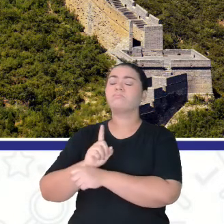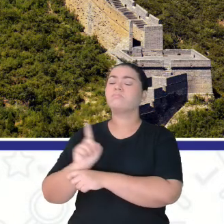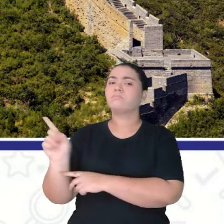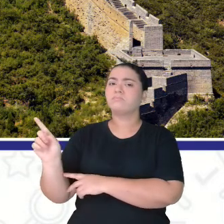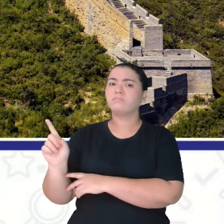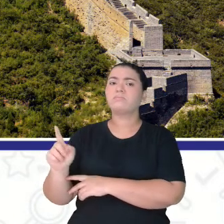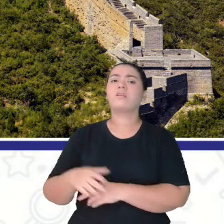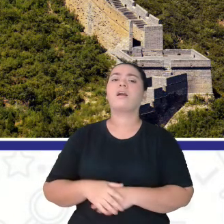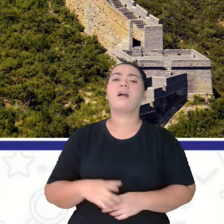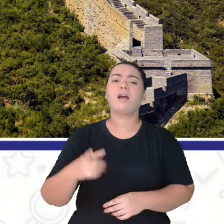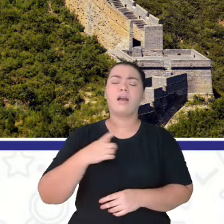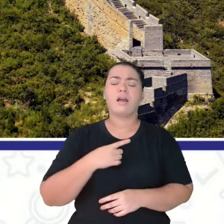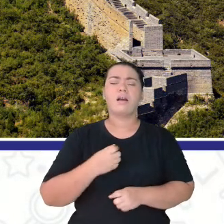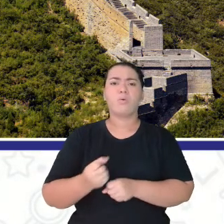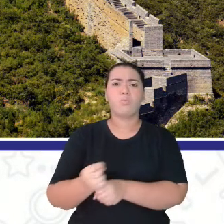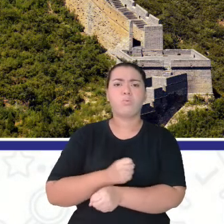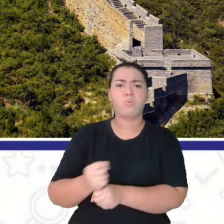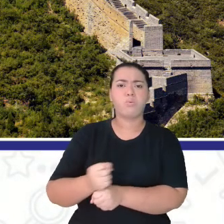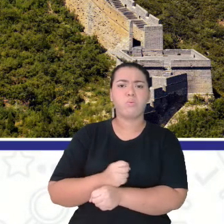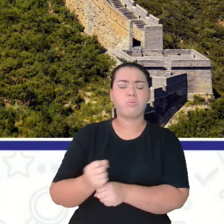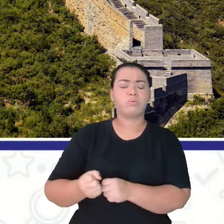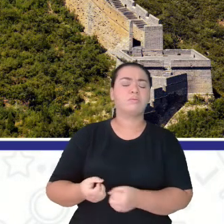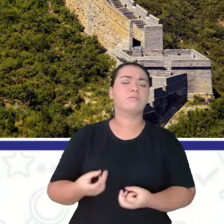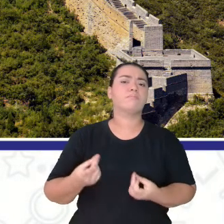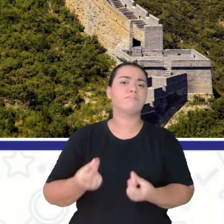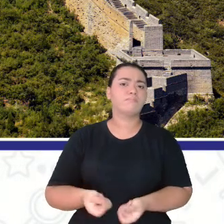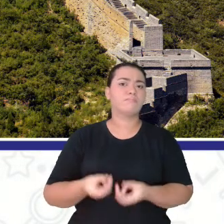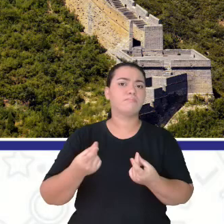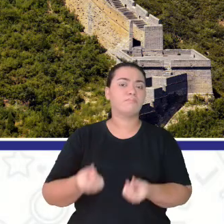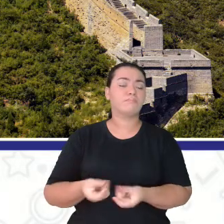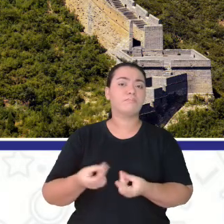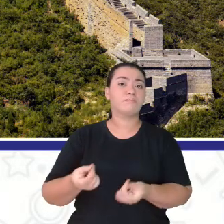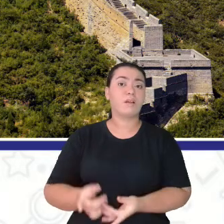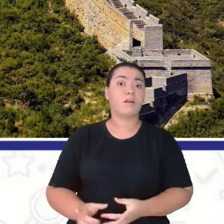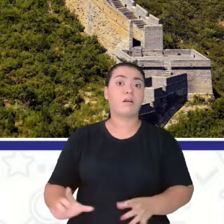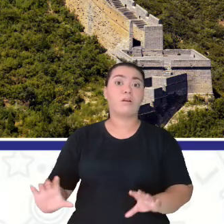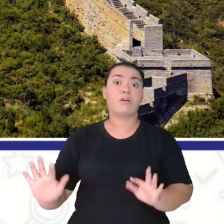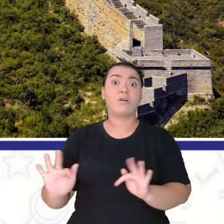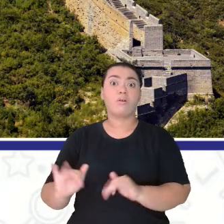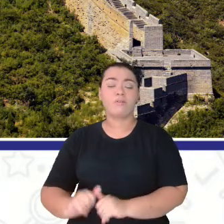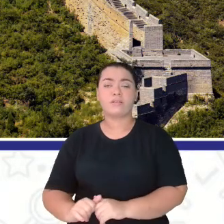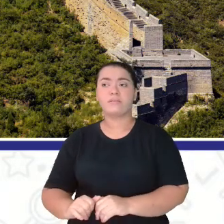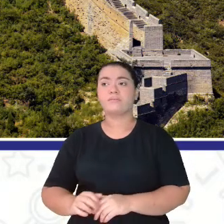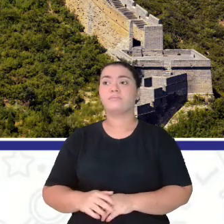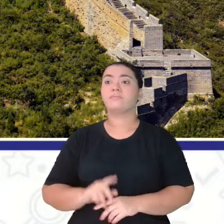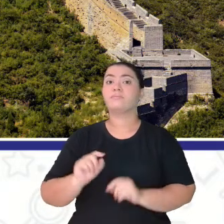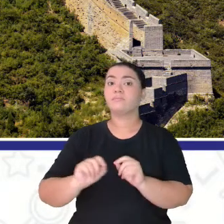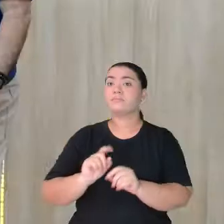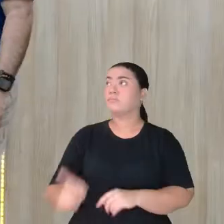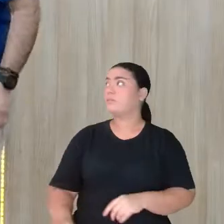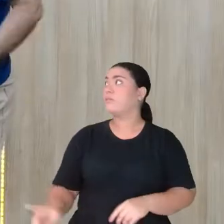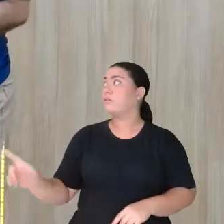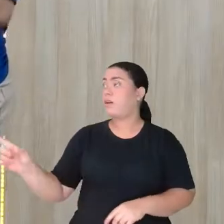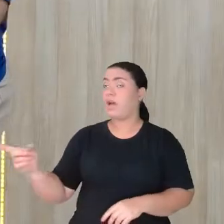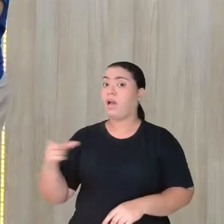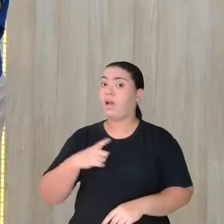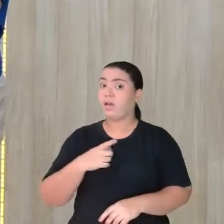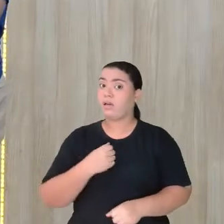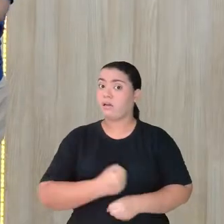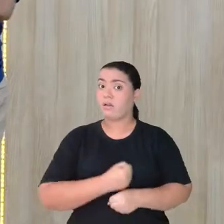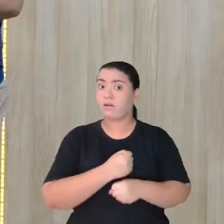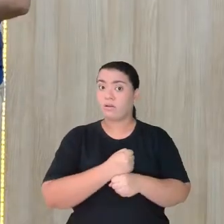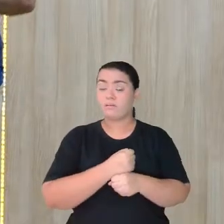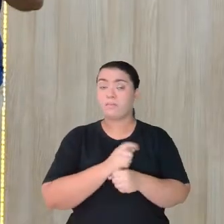levou inúmeros anos aí para ser concluída e ela é uma das construções, né,